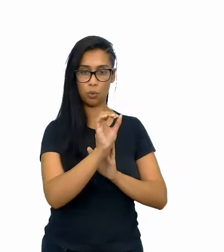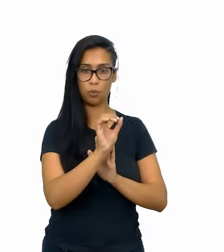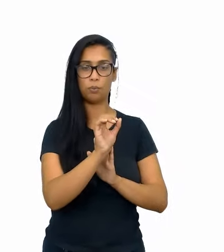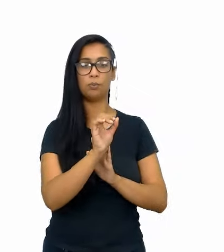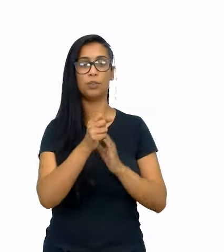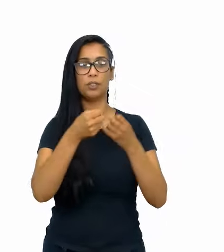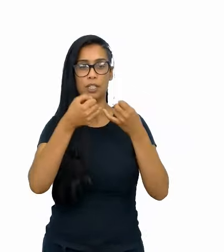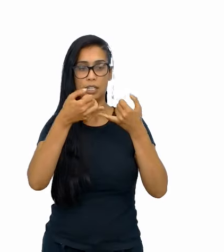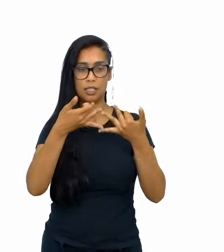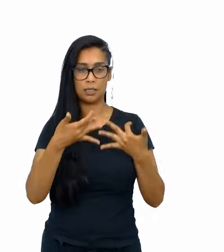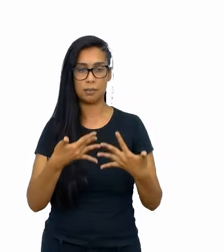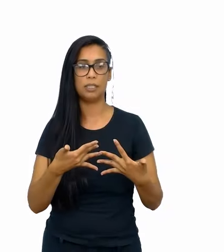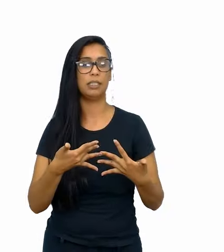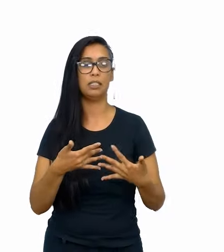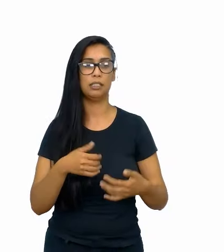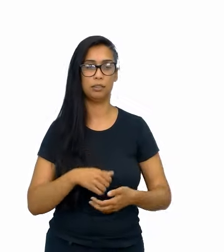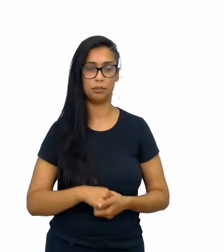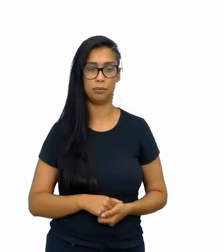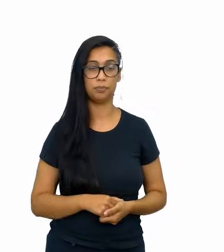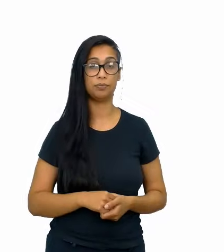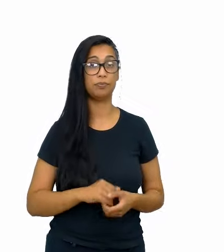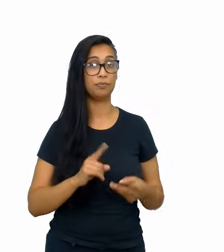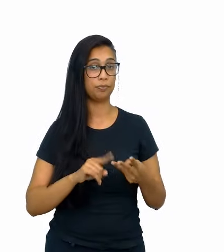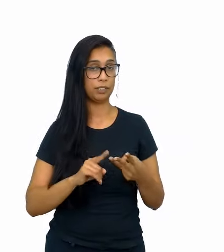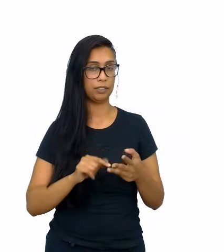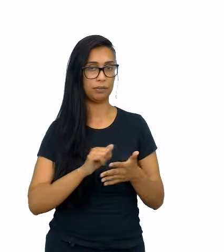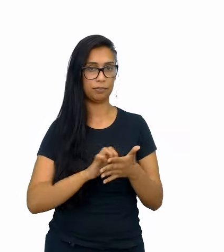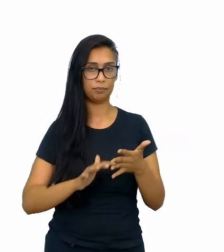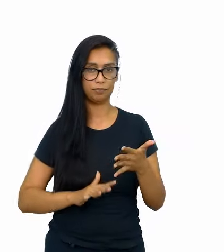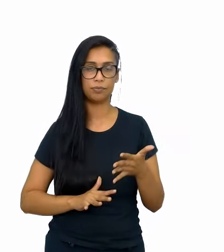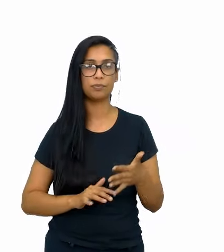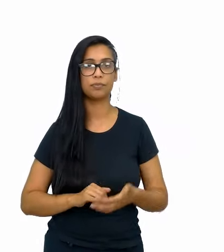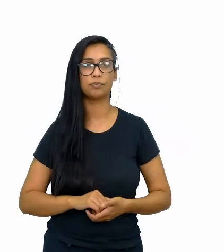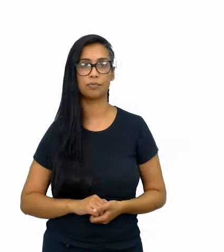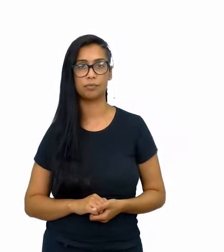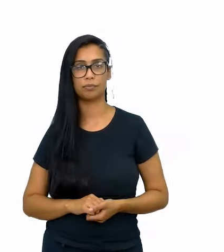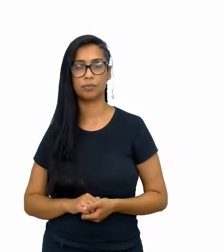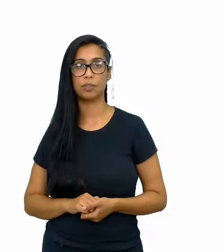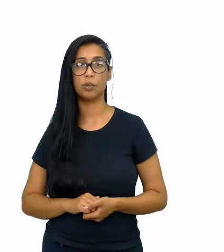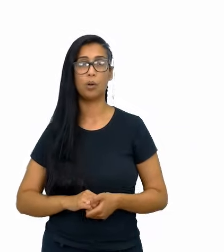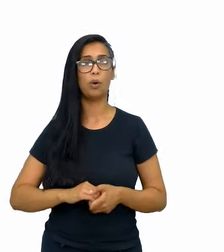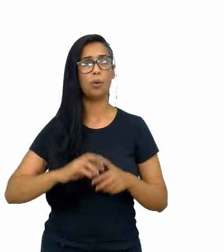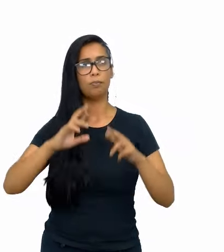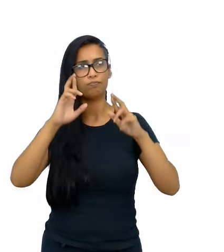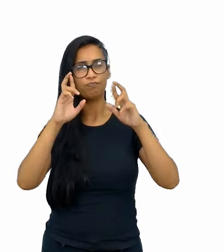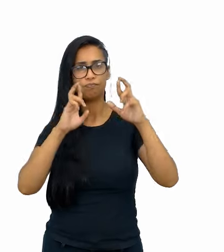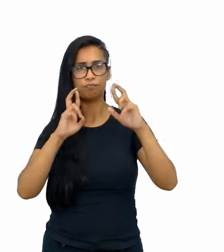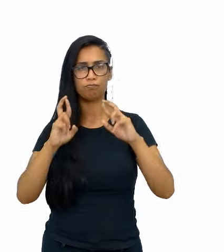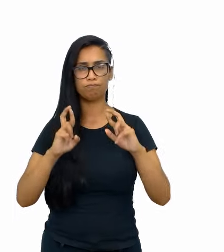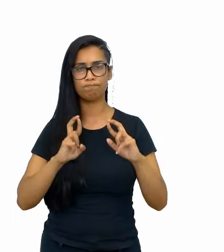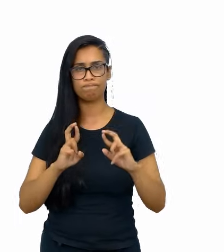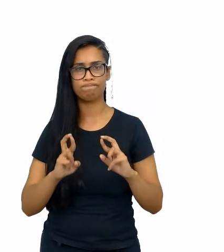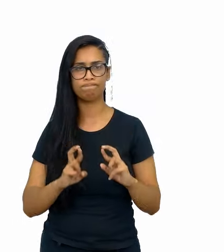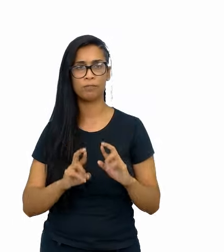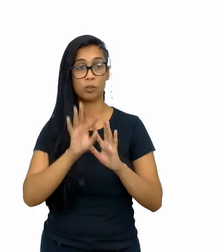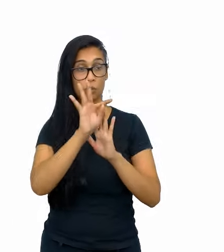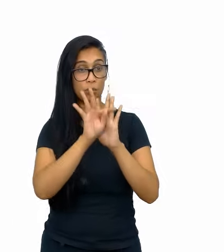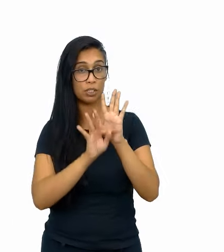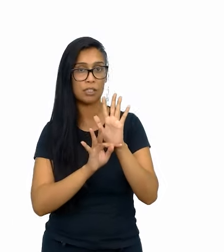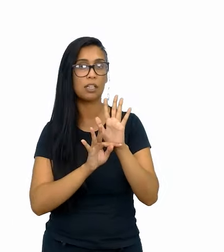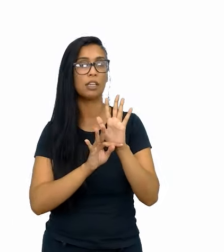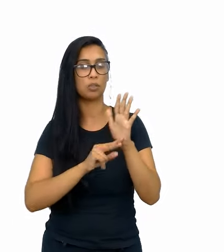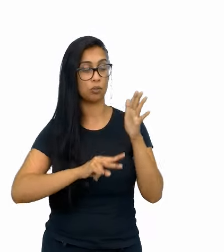relatos, e na atividade 3, analisar se os relatos lidos são relatos de memória